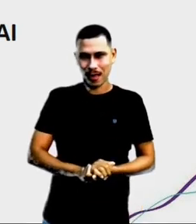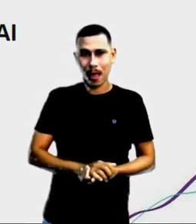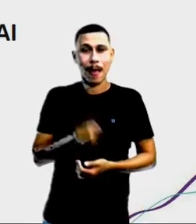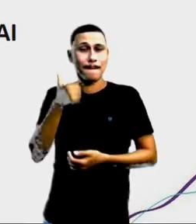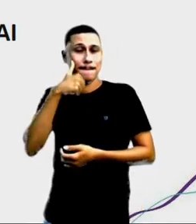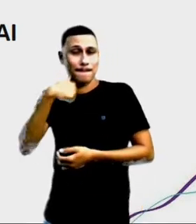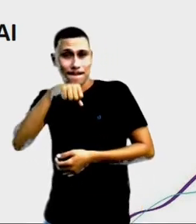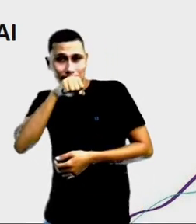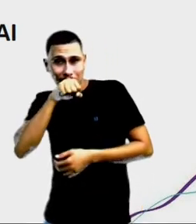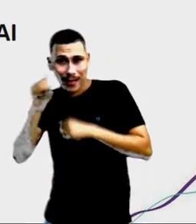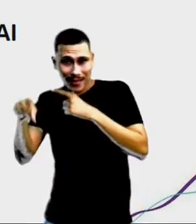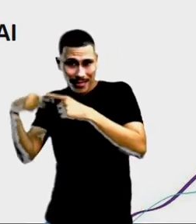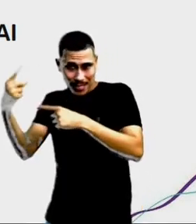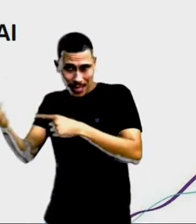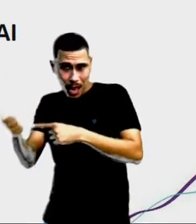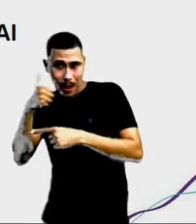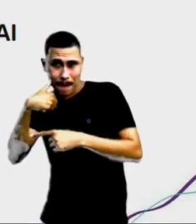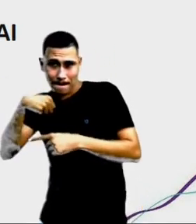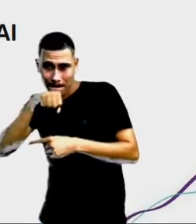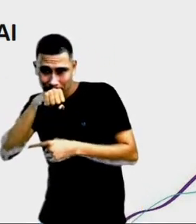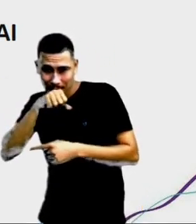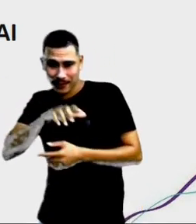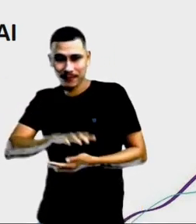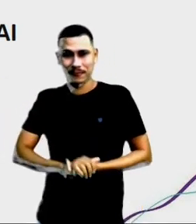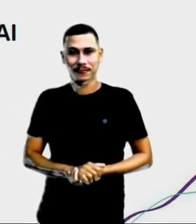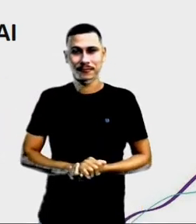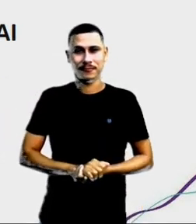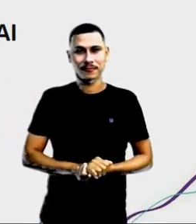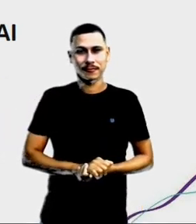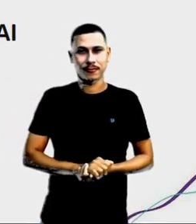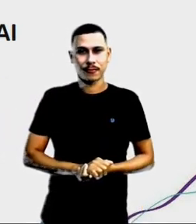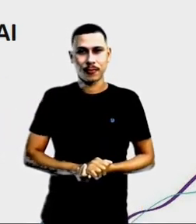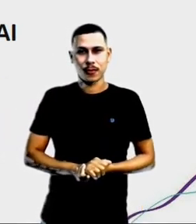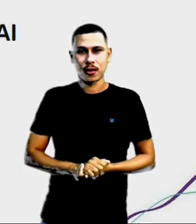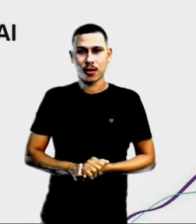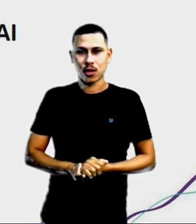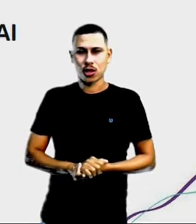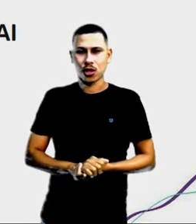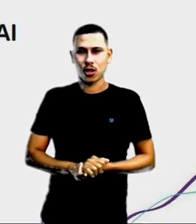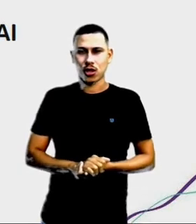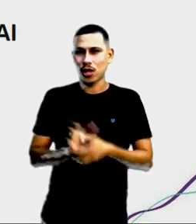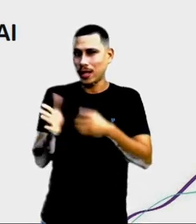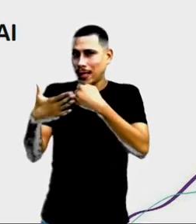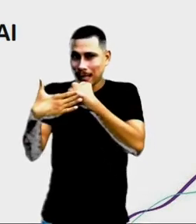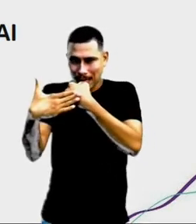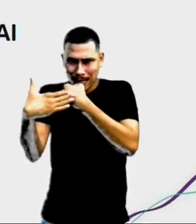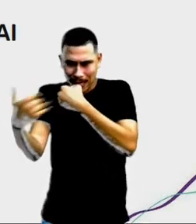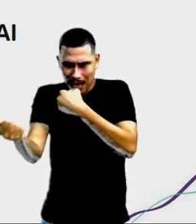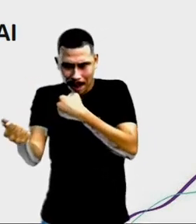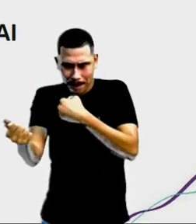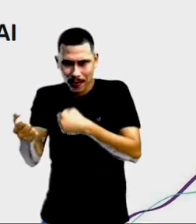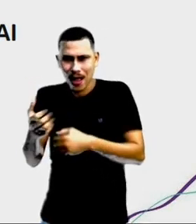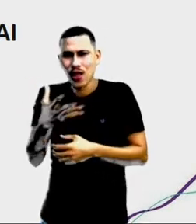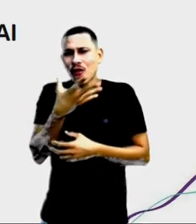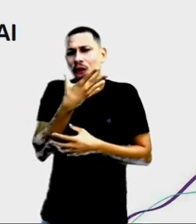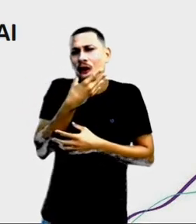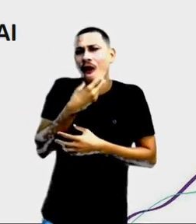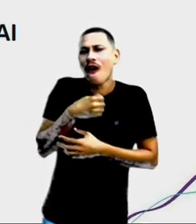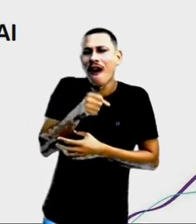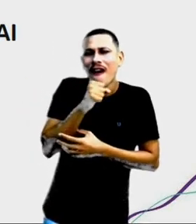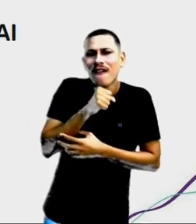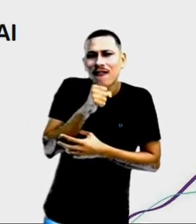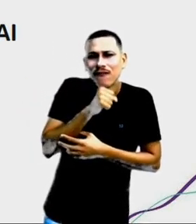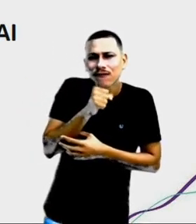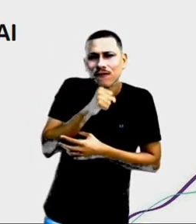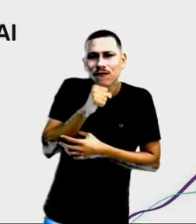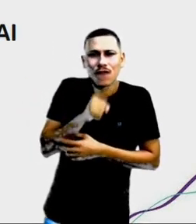mãe do João. Eles são chamados de avós materno, porque são